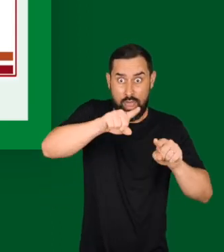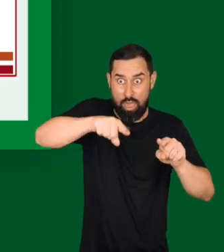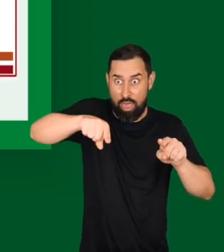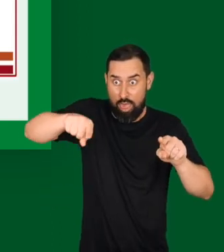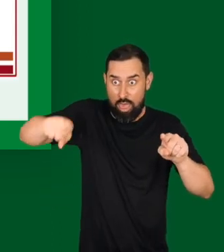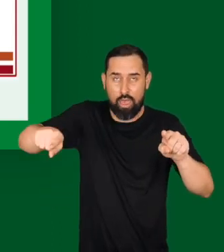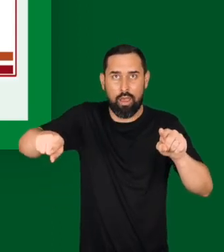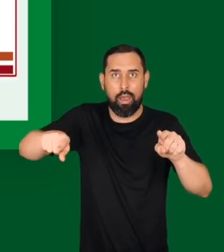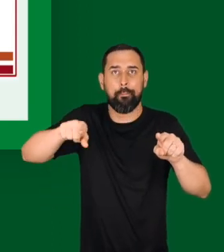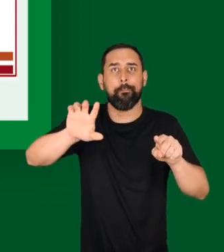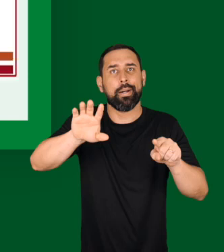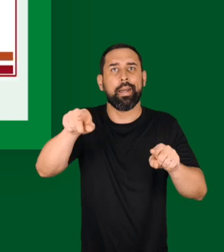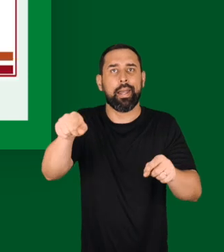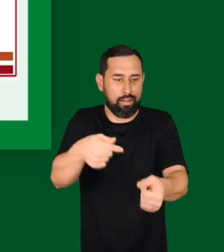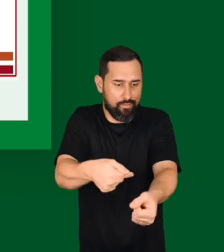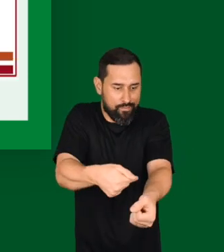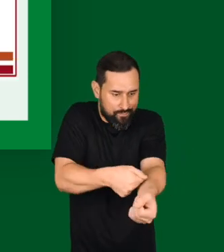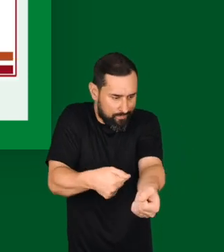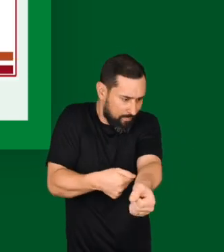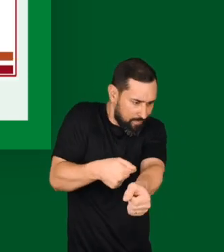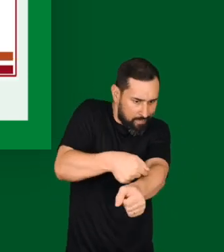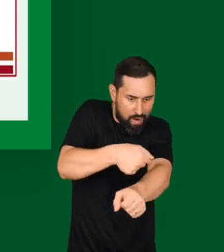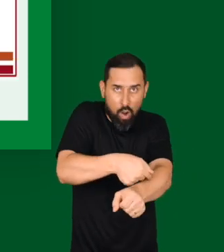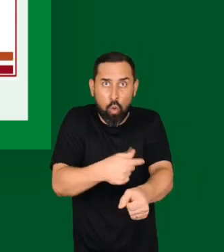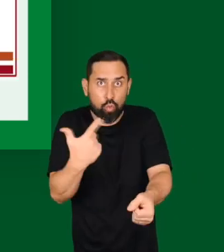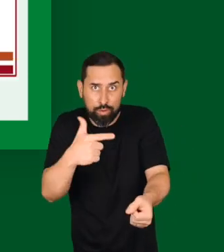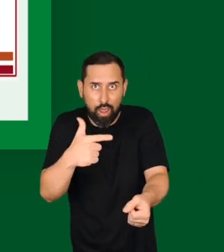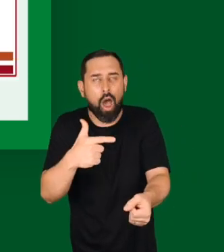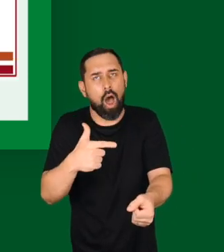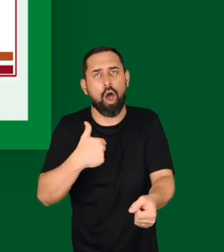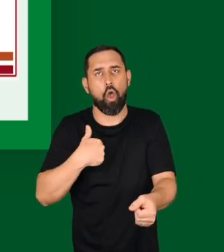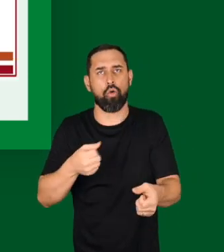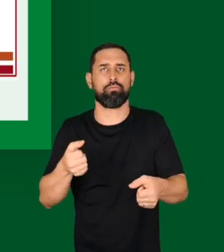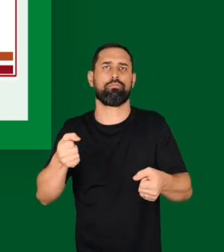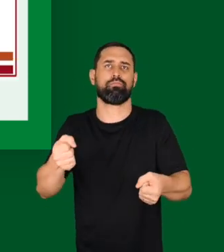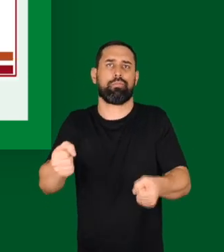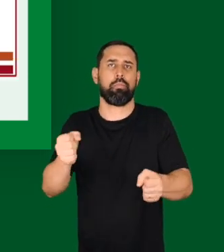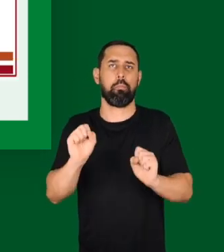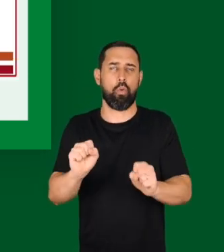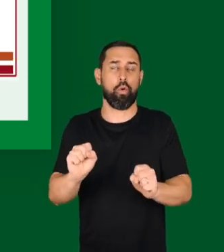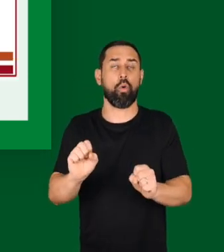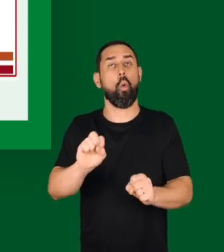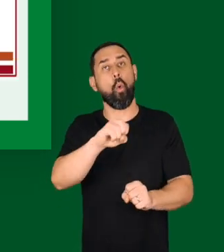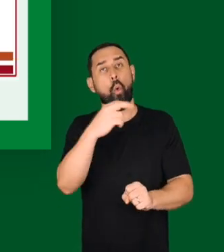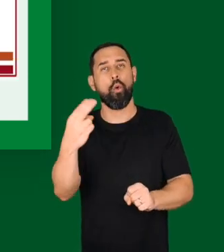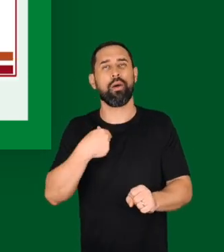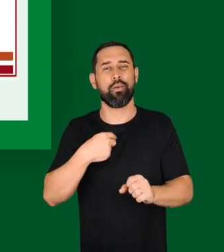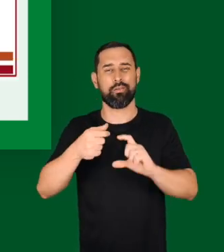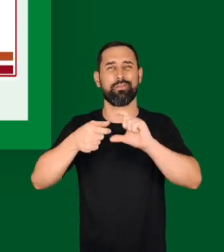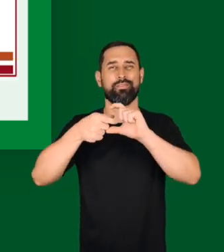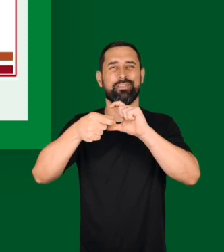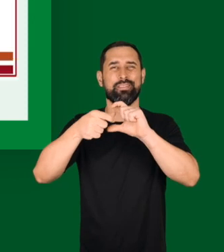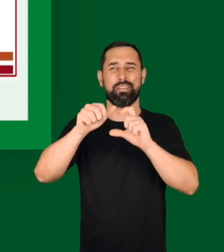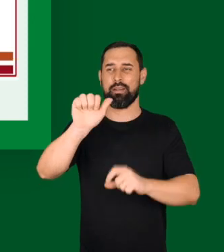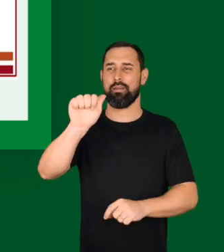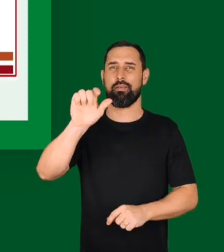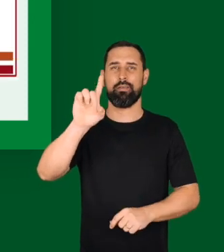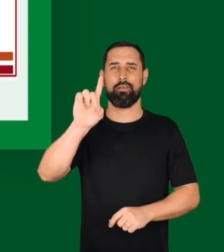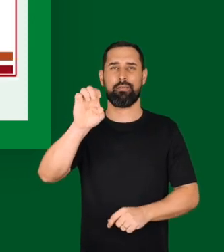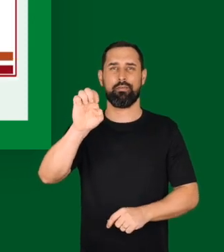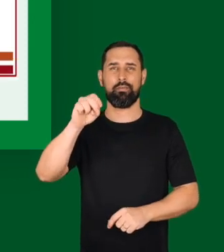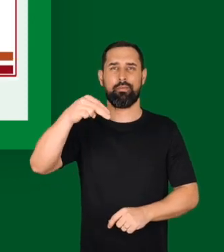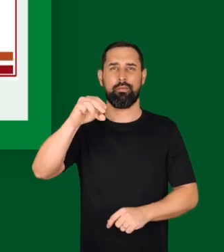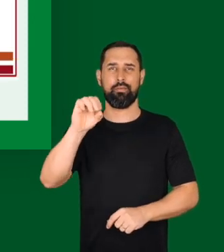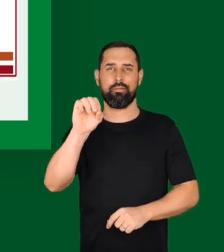taquicardia supraventricular, naquelas situações em que eu não tenho veia pega, eu uso direto, ou naquela situação que eu usei